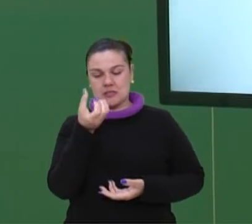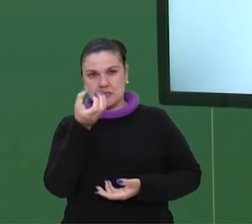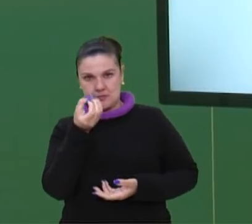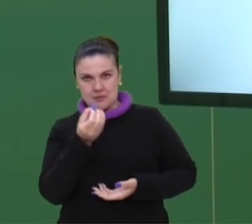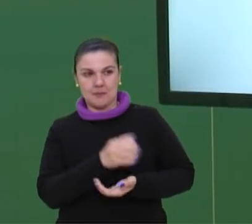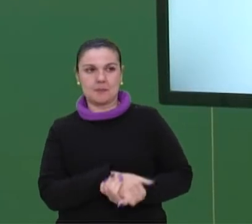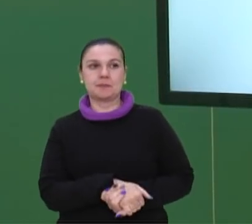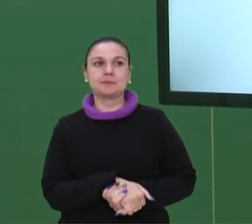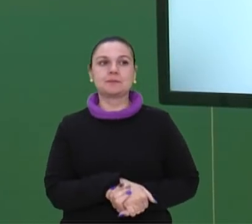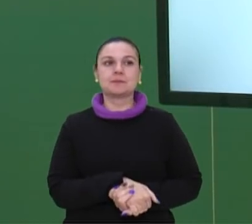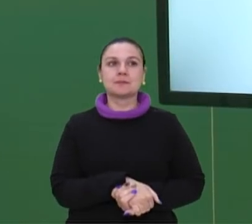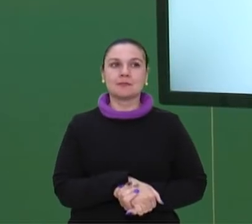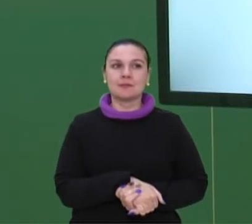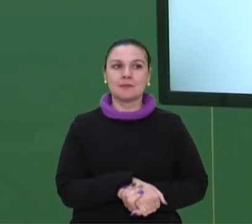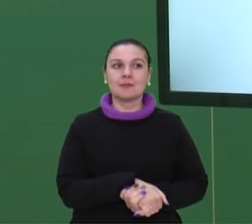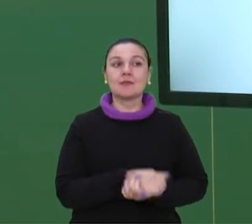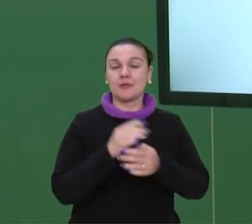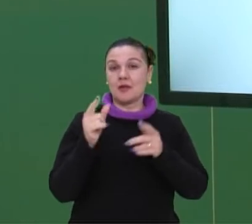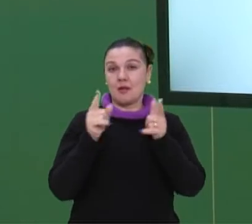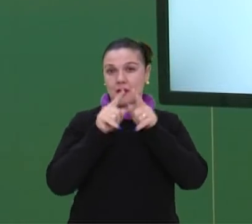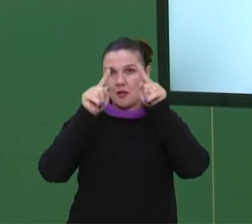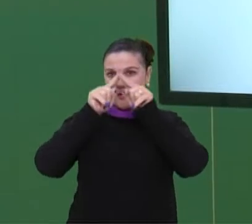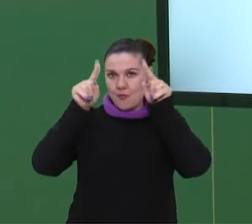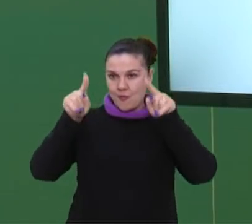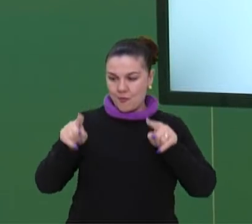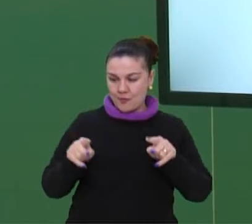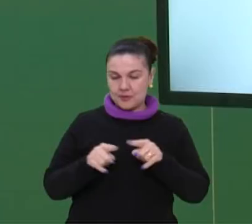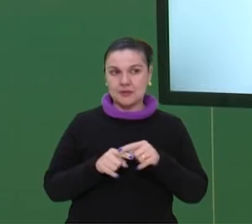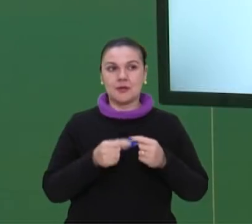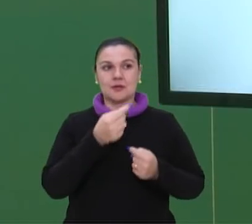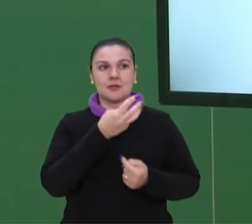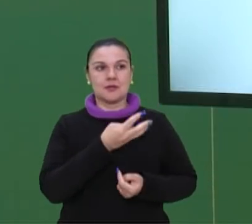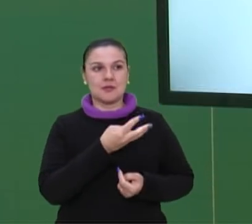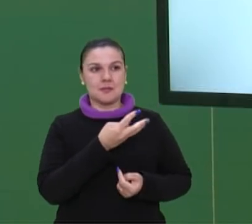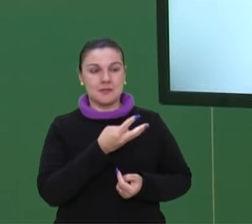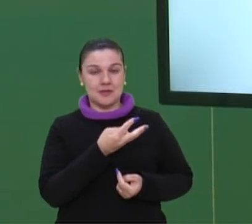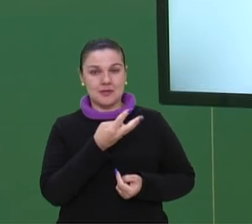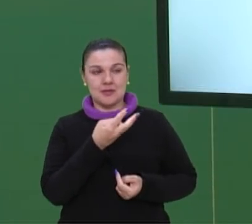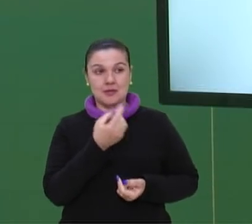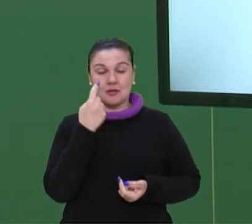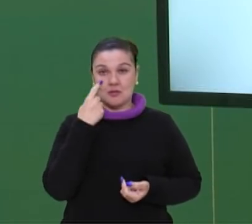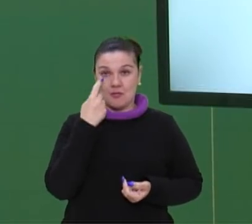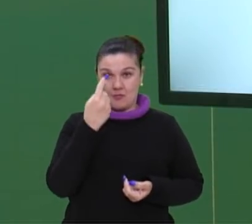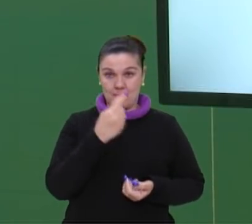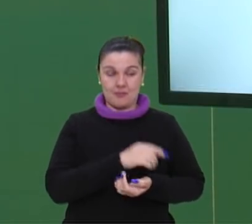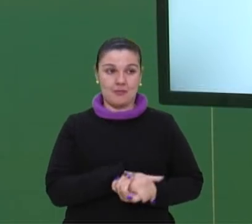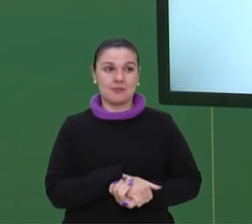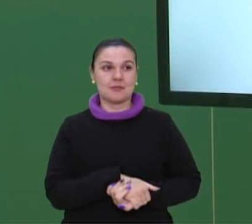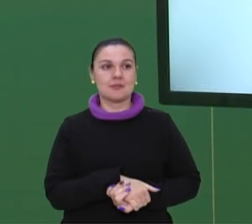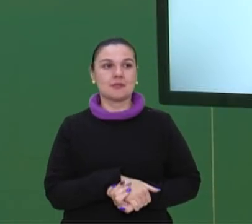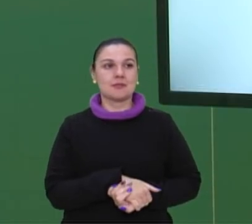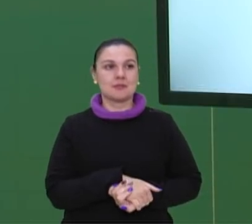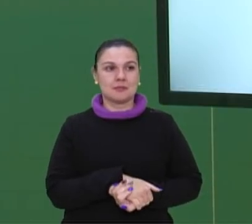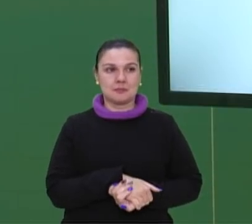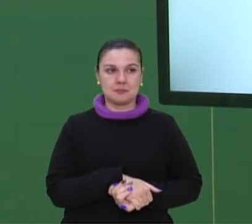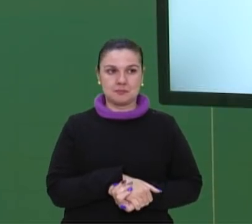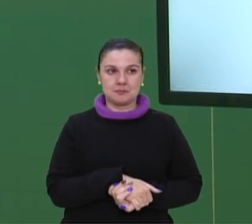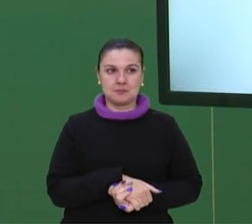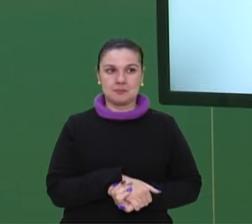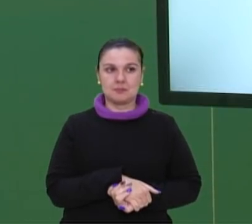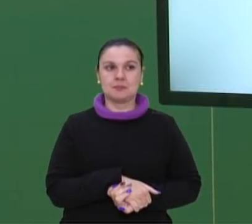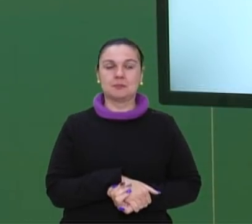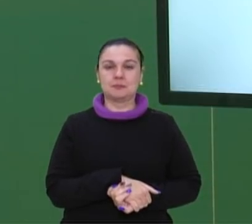360, né? É um quadrilátero. Então, 360. Se eu descontar o